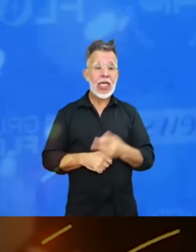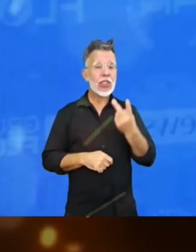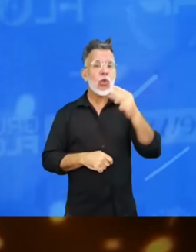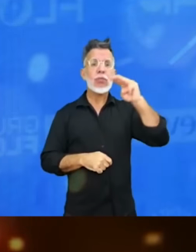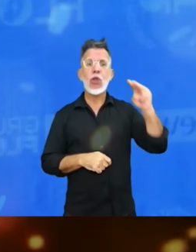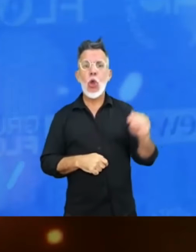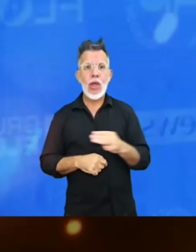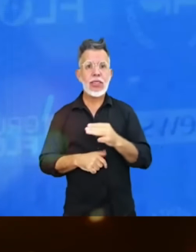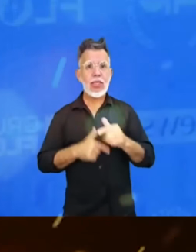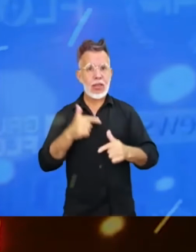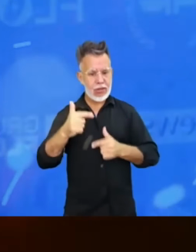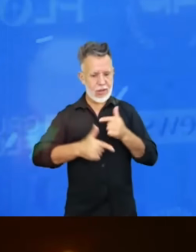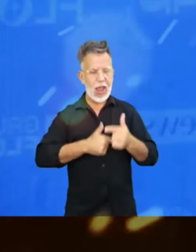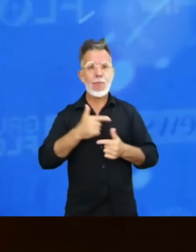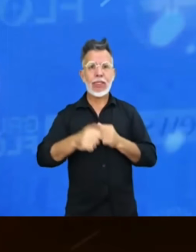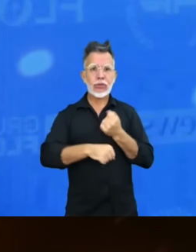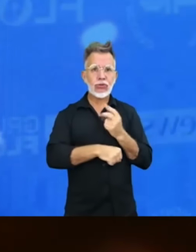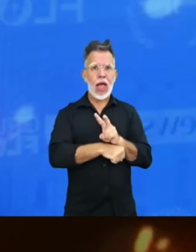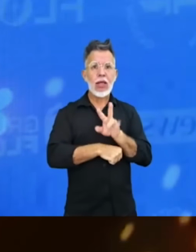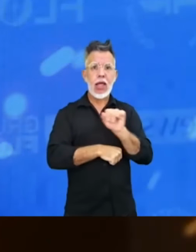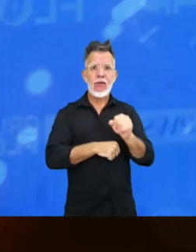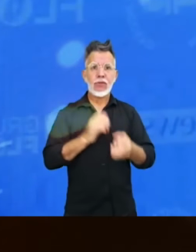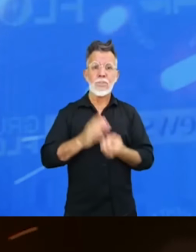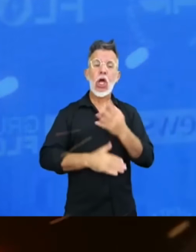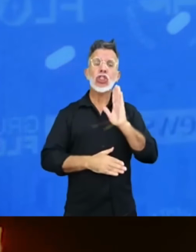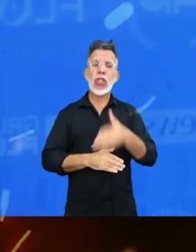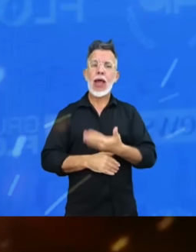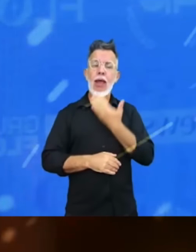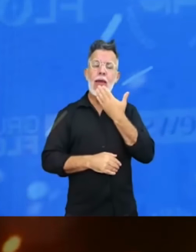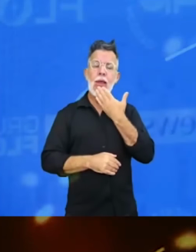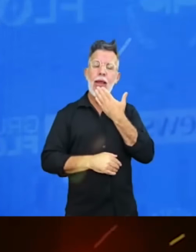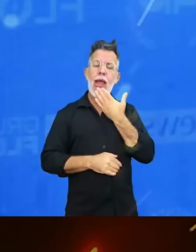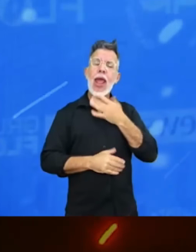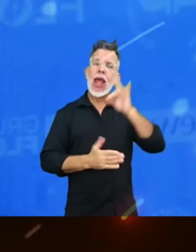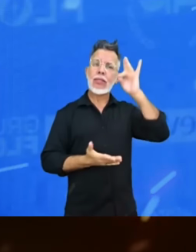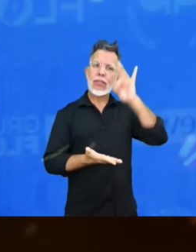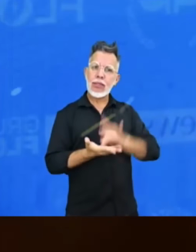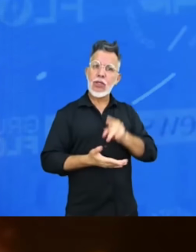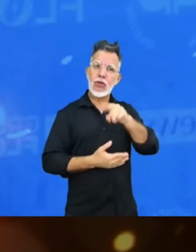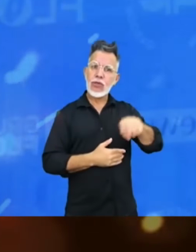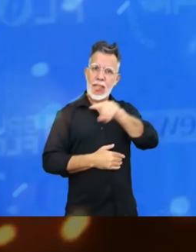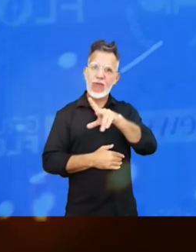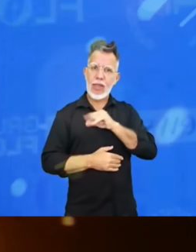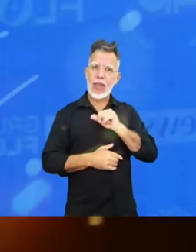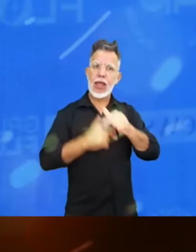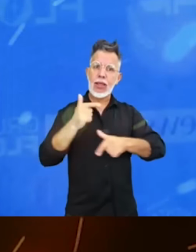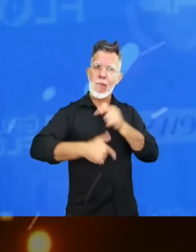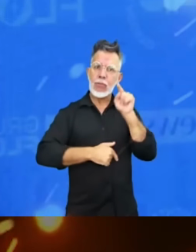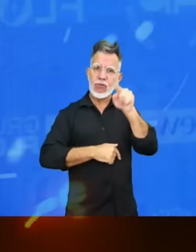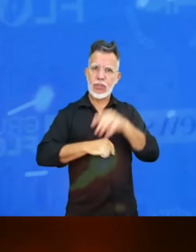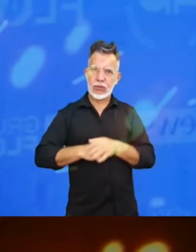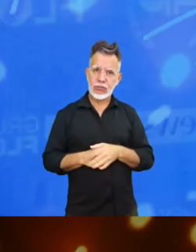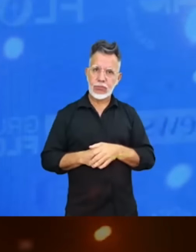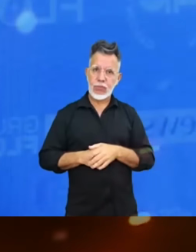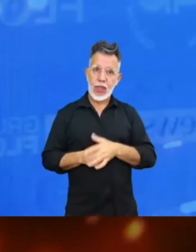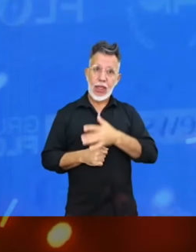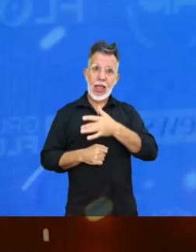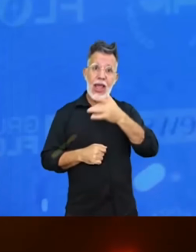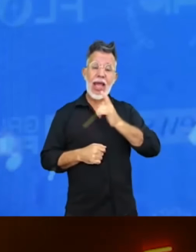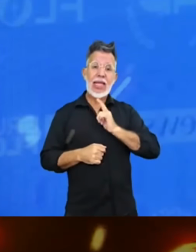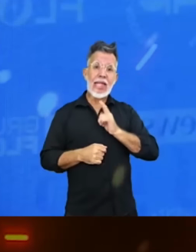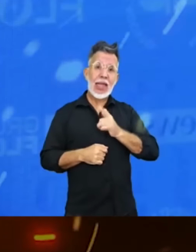gerar já é a principal garantia que você é bem-vindo e vai ter emprego para você quem hoje mora em casa de lata em casa de